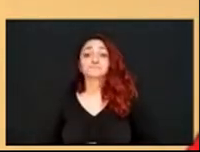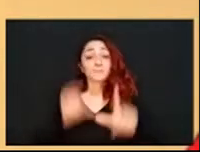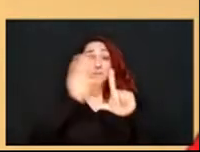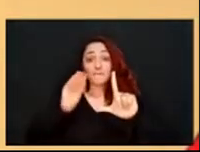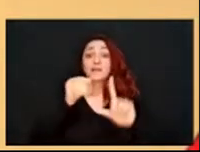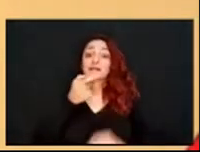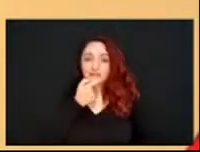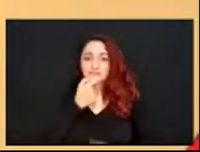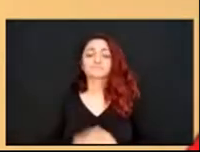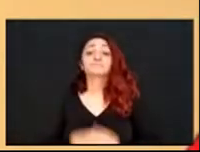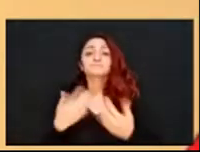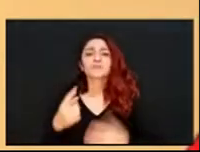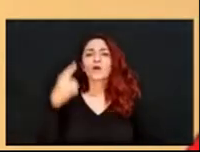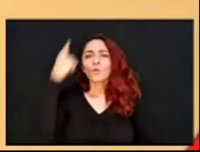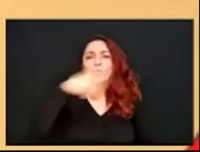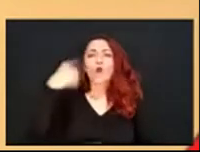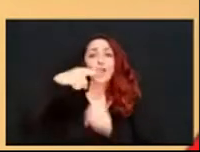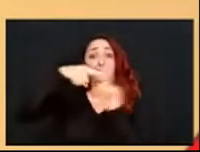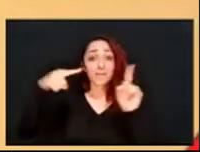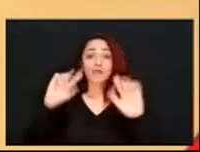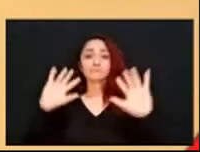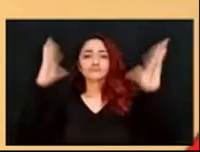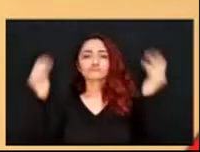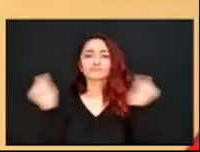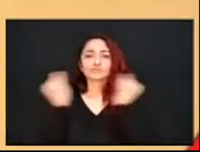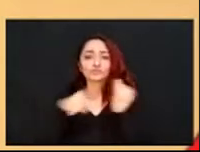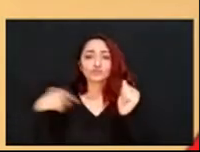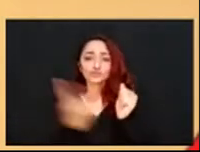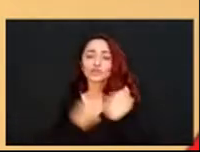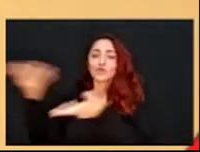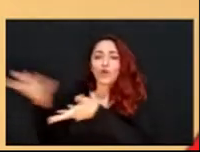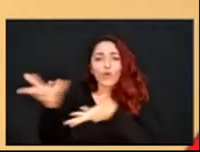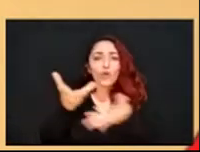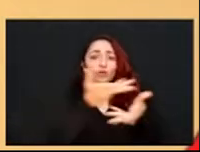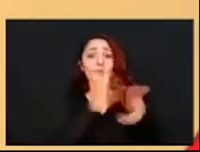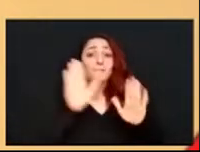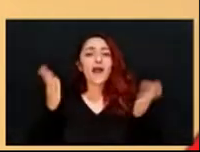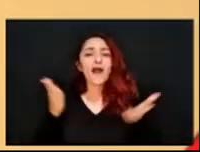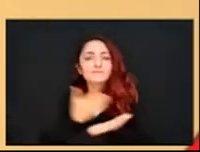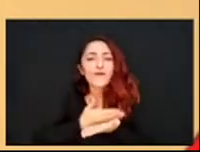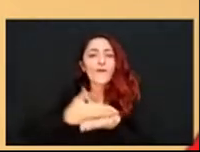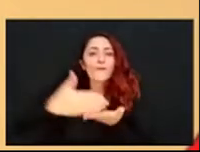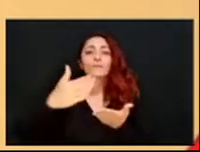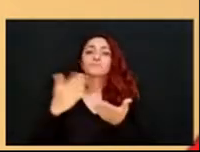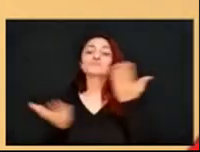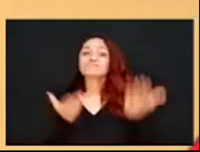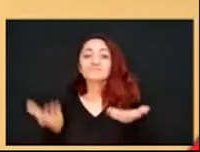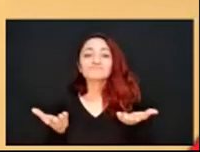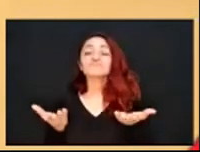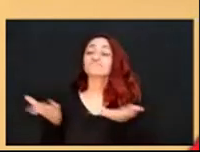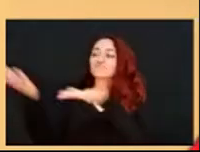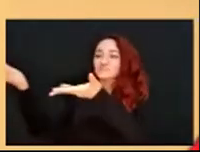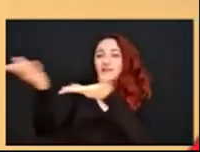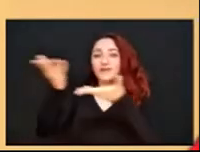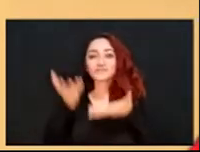de uma hora e meia a gente vai ter aqui alguns convidados mas para iniciar eu gostaria de chamar o